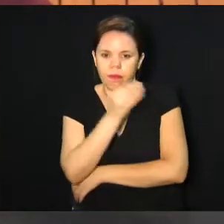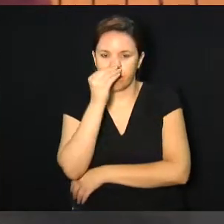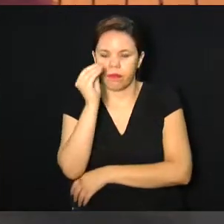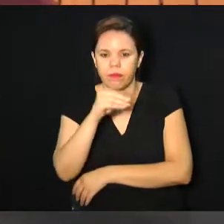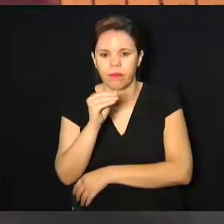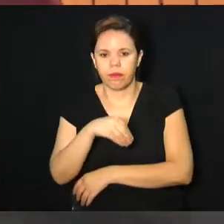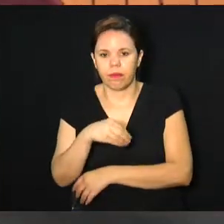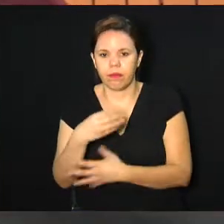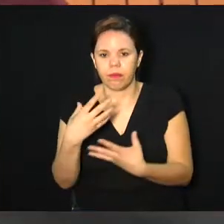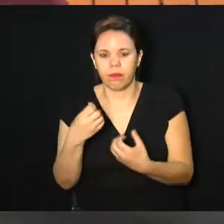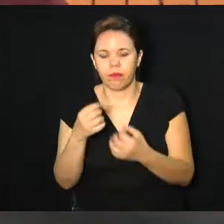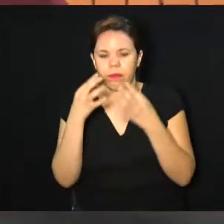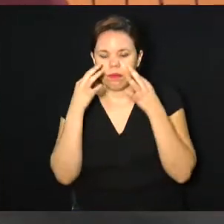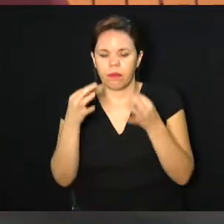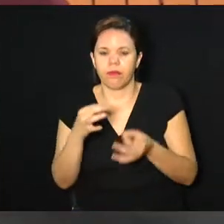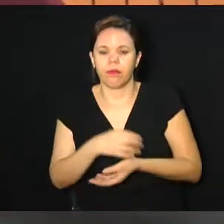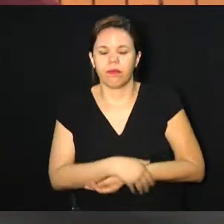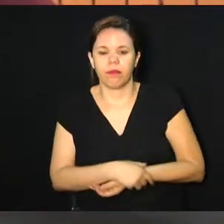ouvir.